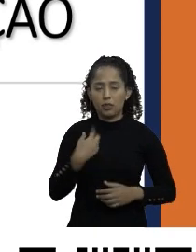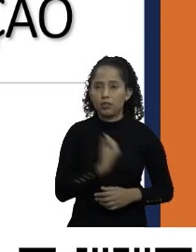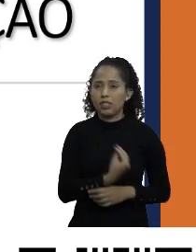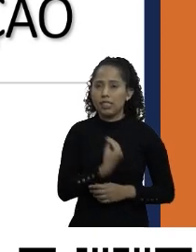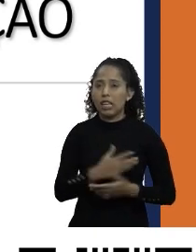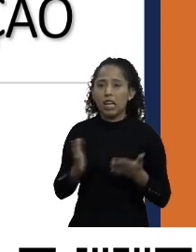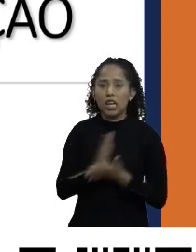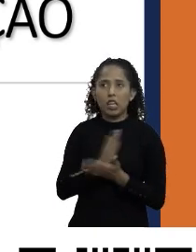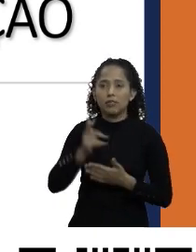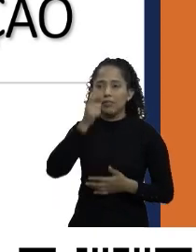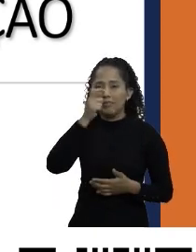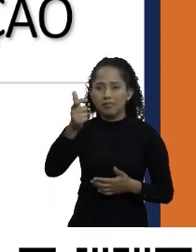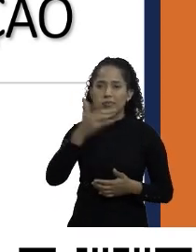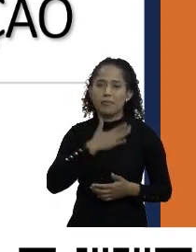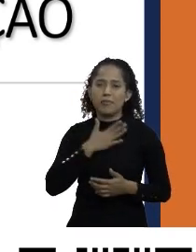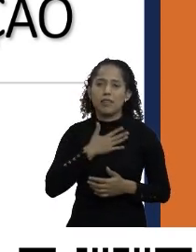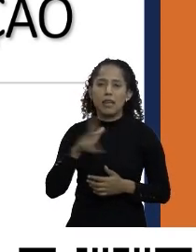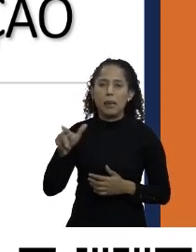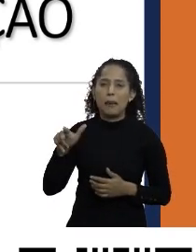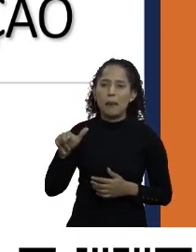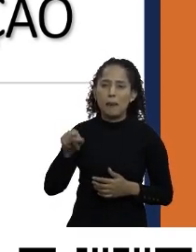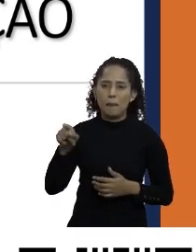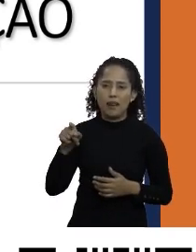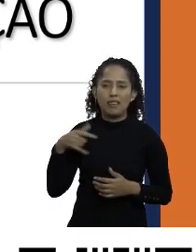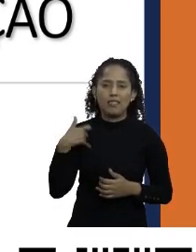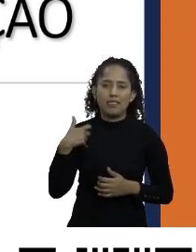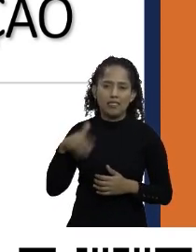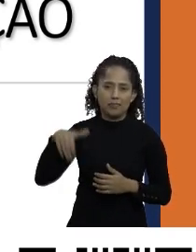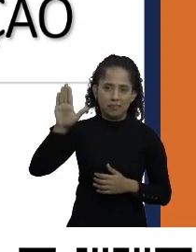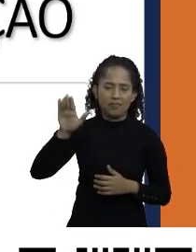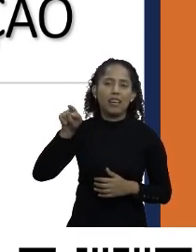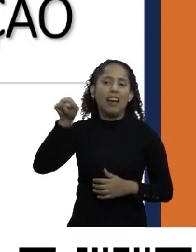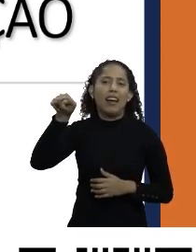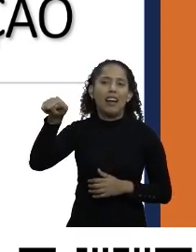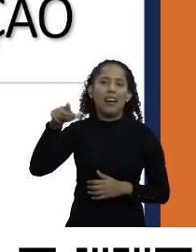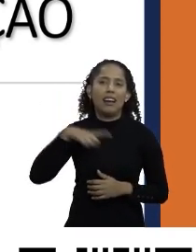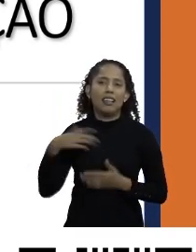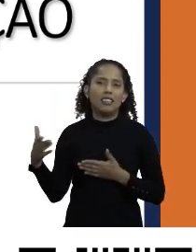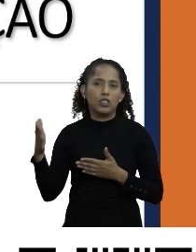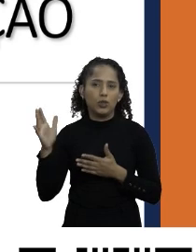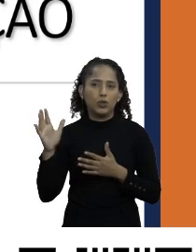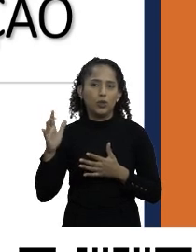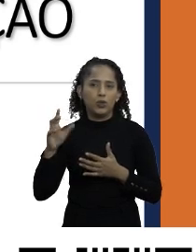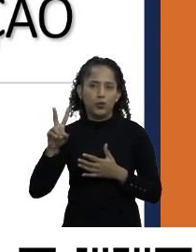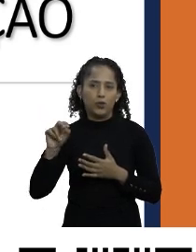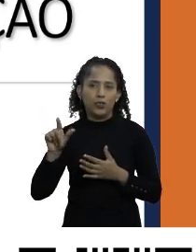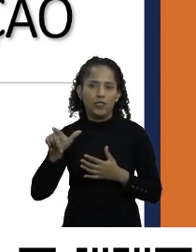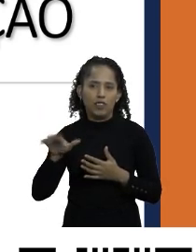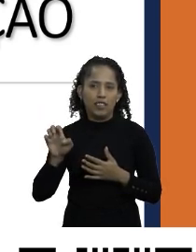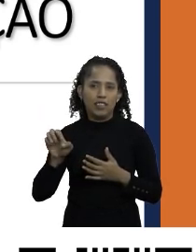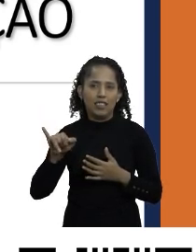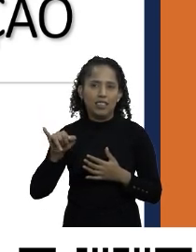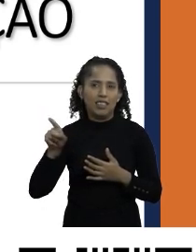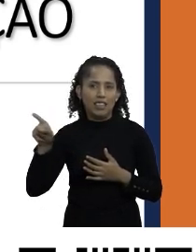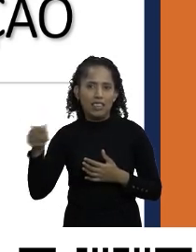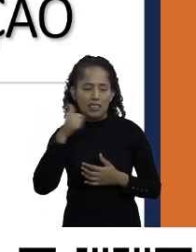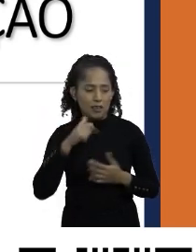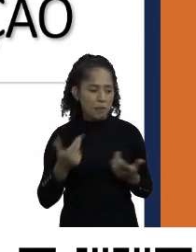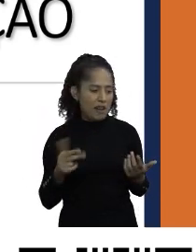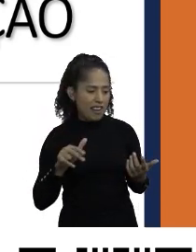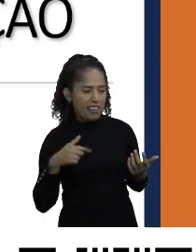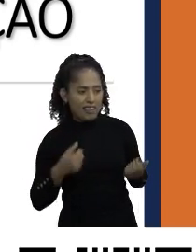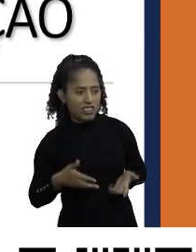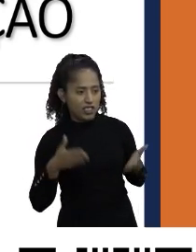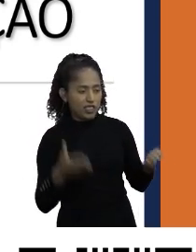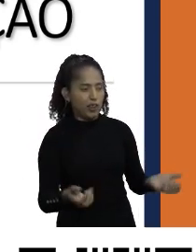interessantes, gente. A minha irmã mais velha jogava vôlei. Um dia ela chegou em casa com um bolinho de dinheiro assim, jogava para cima o dinheiro, dando